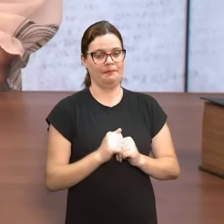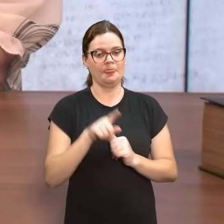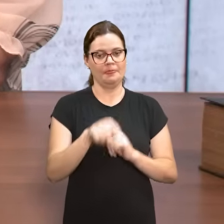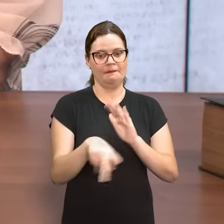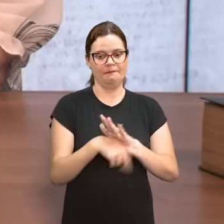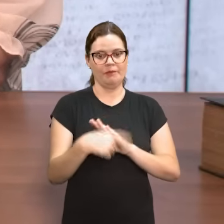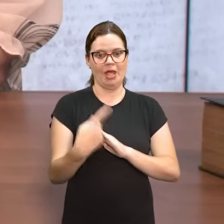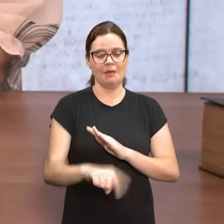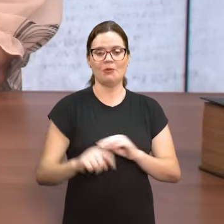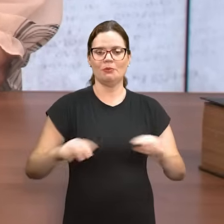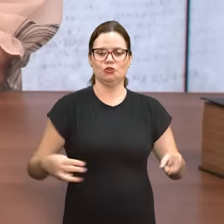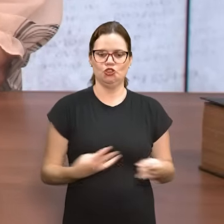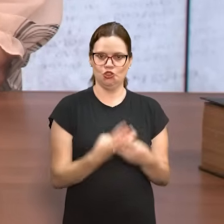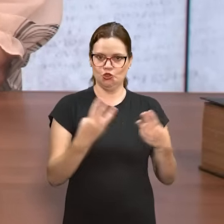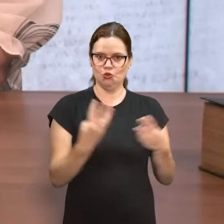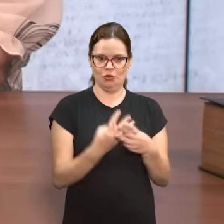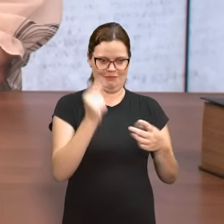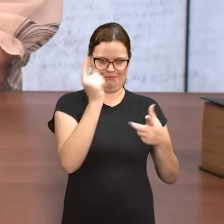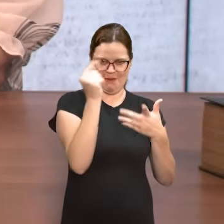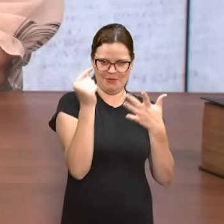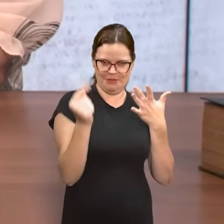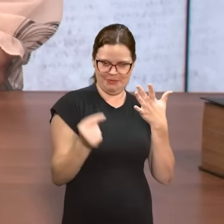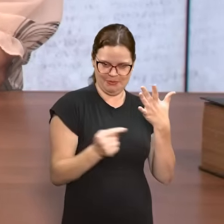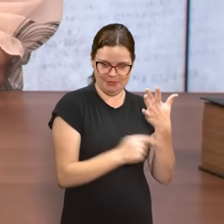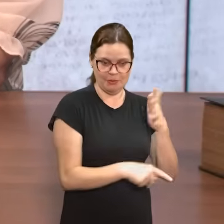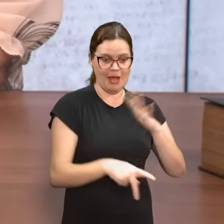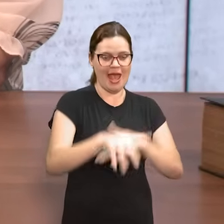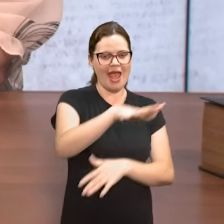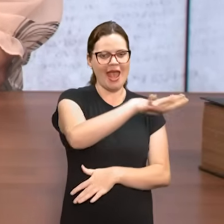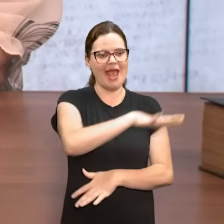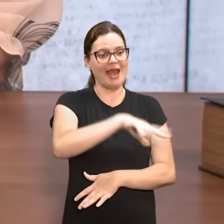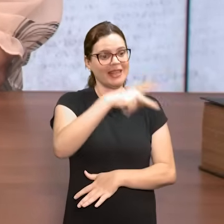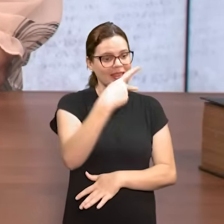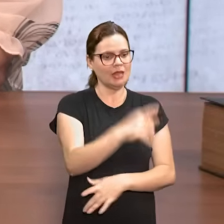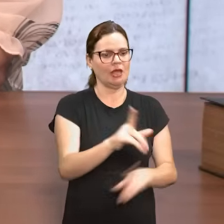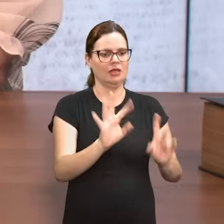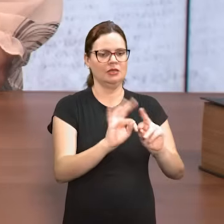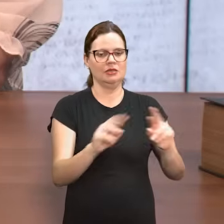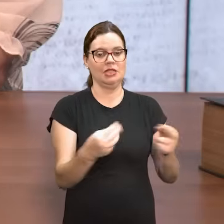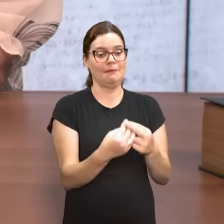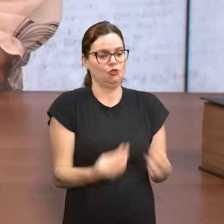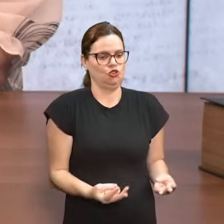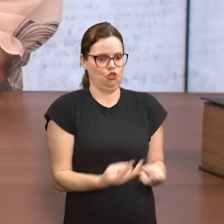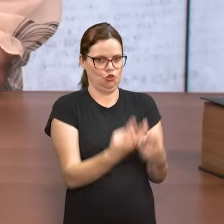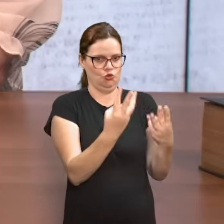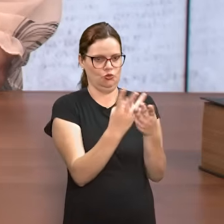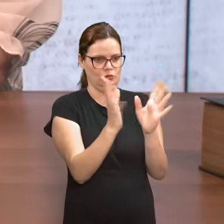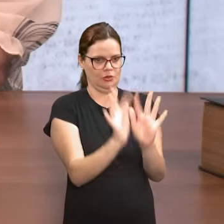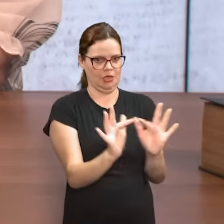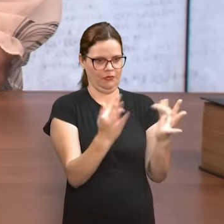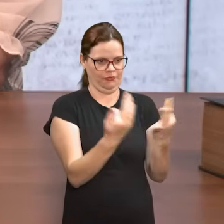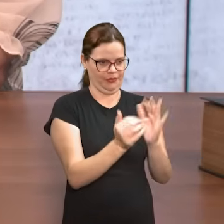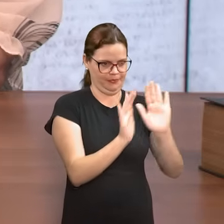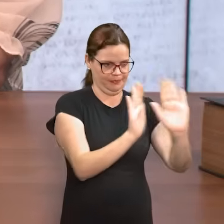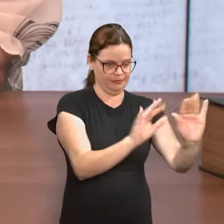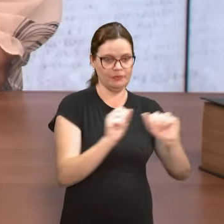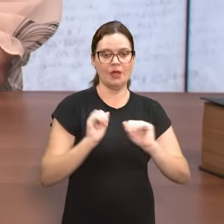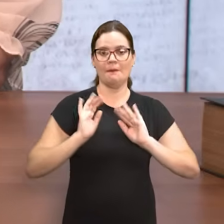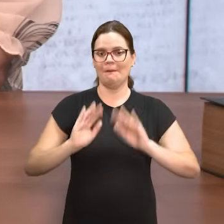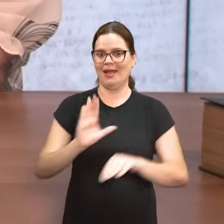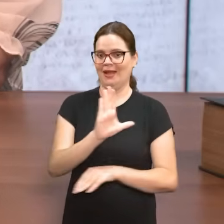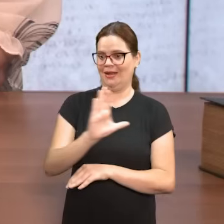é o termo dos filhos de Judá ao redor, segundo as suas famílias. Mas a Calebe, filho